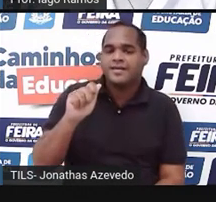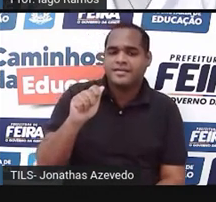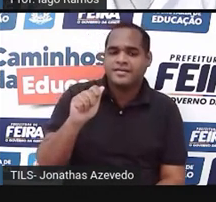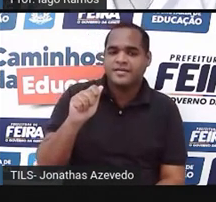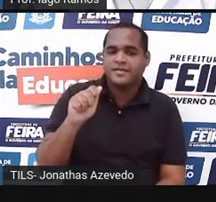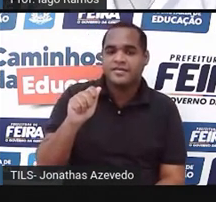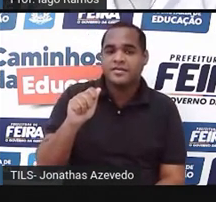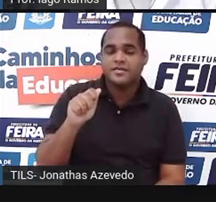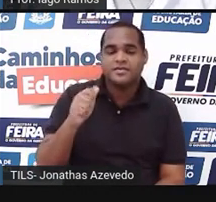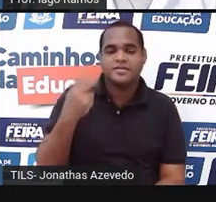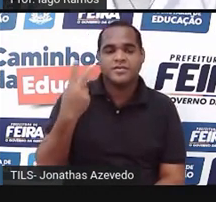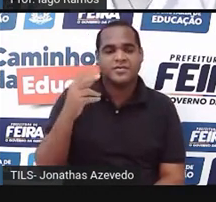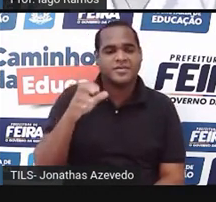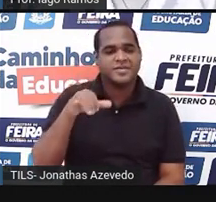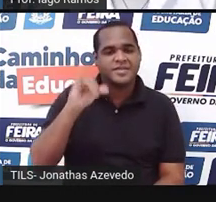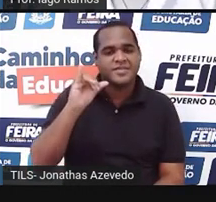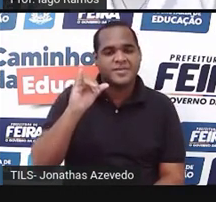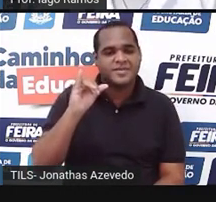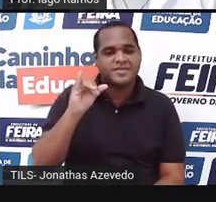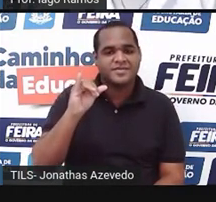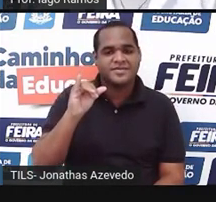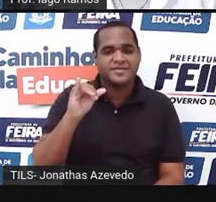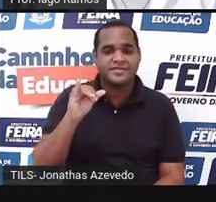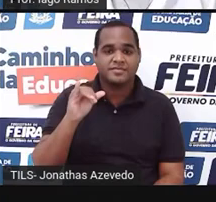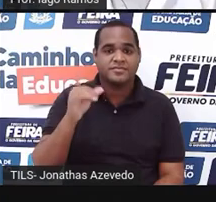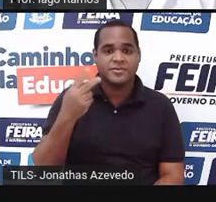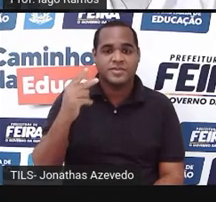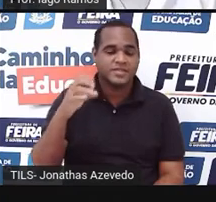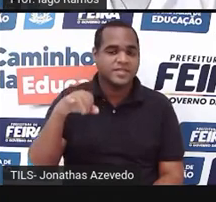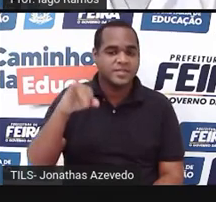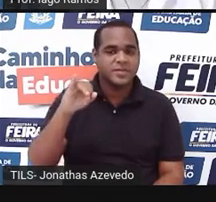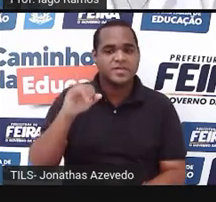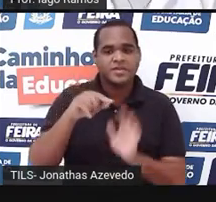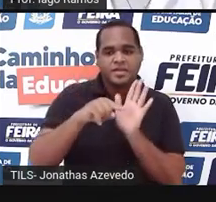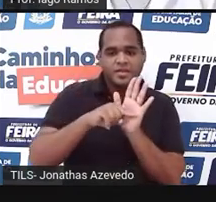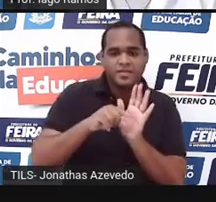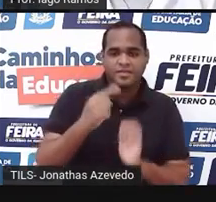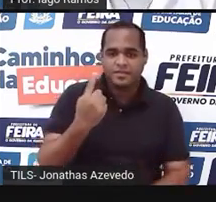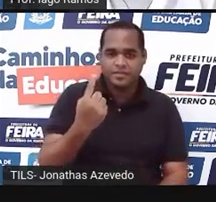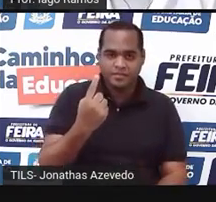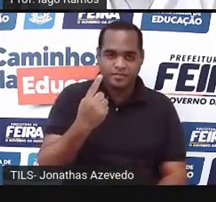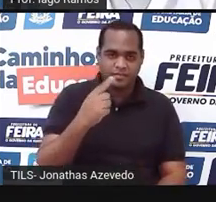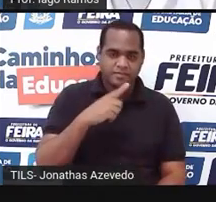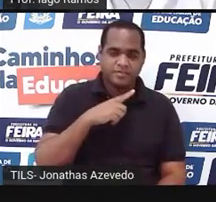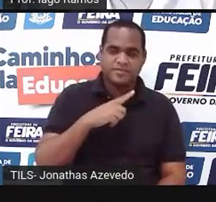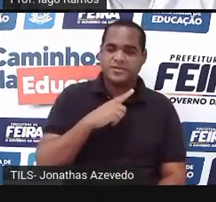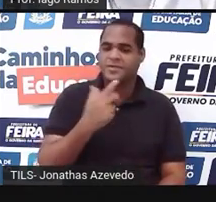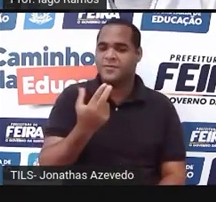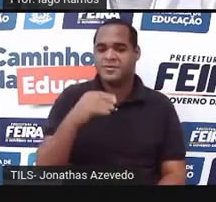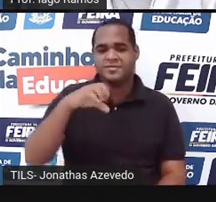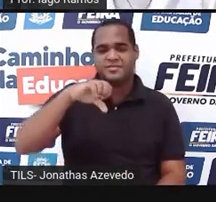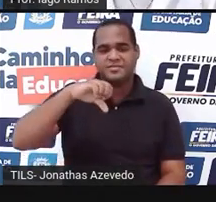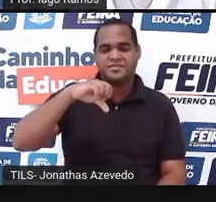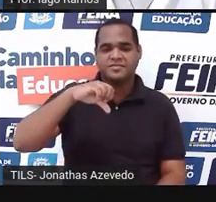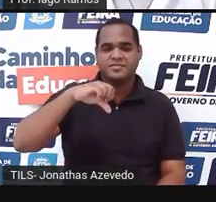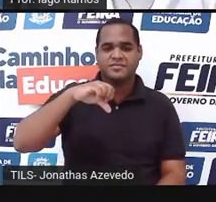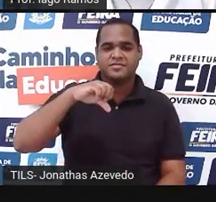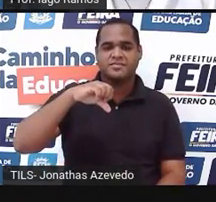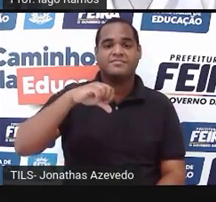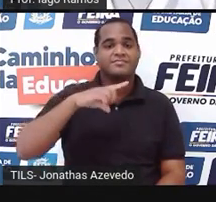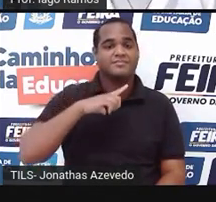A 2Y = aliás 2Y - 1 = 9 essa sentença